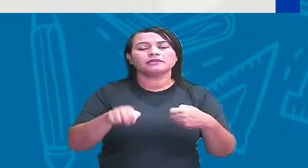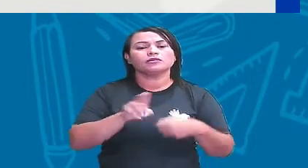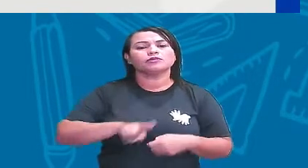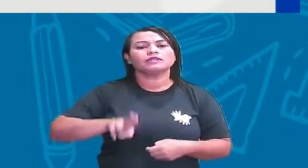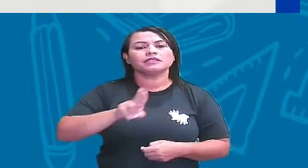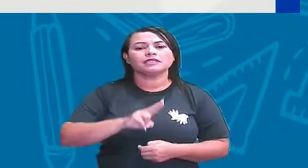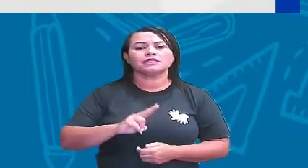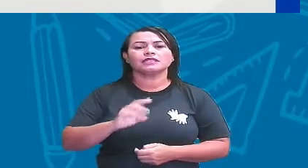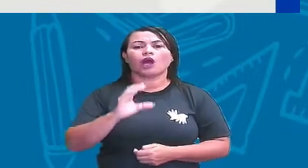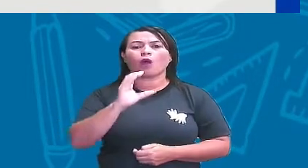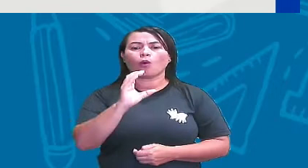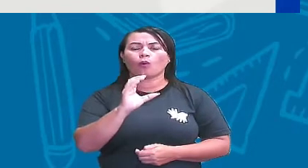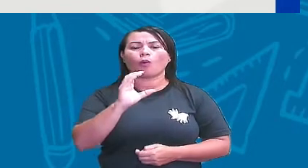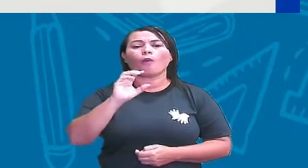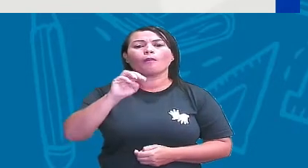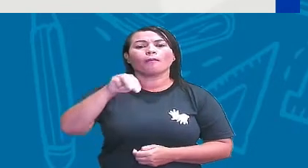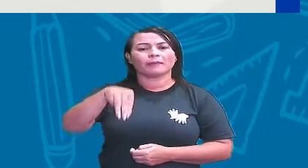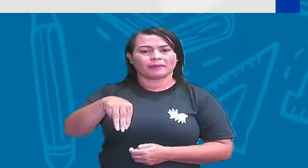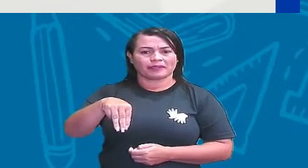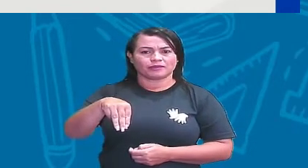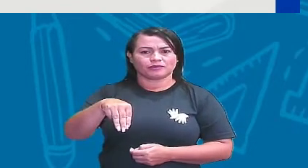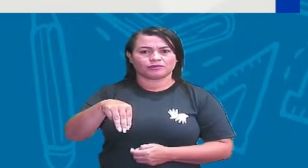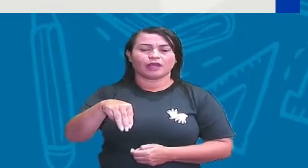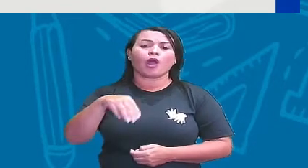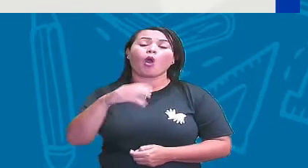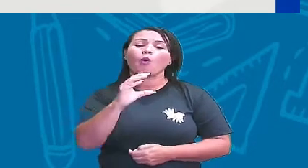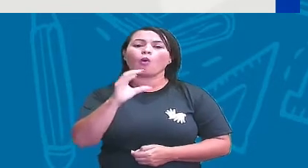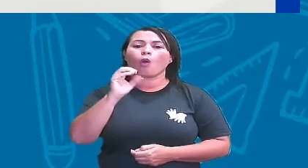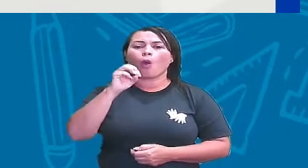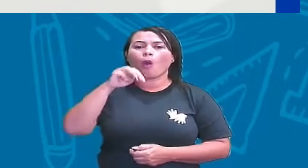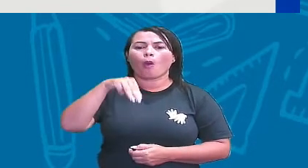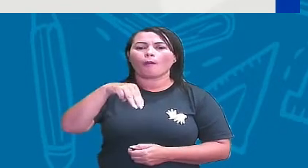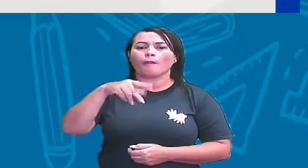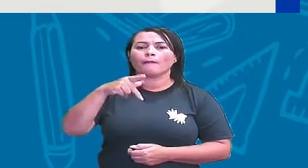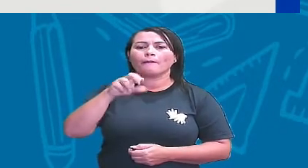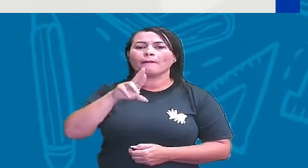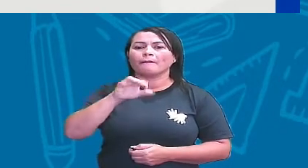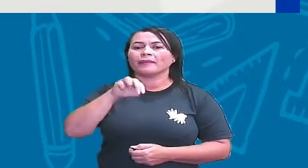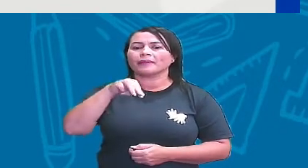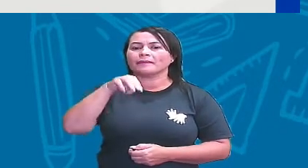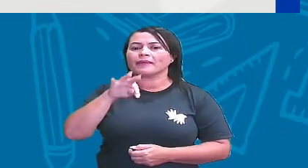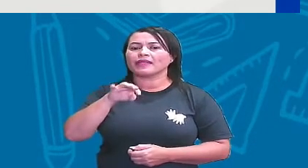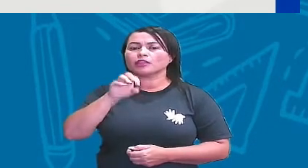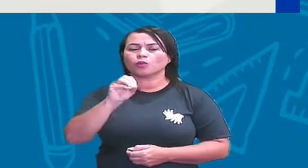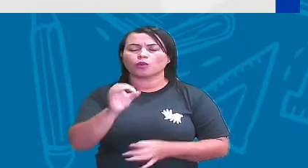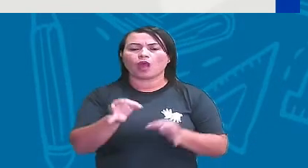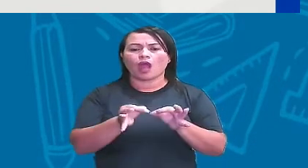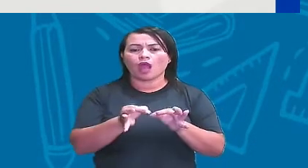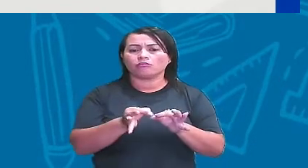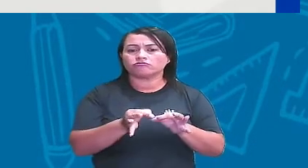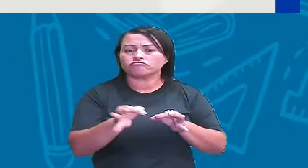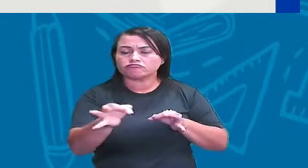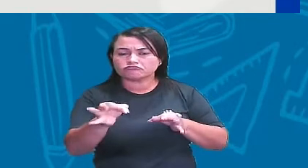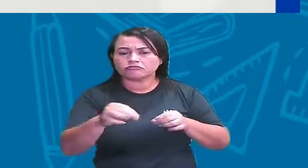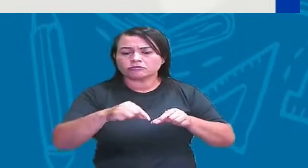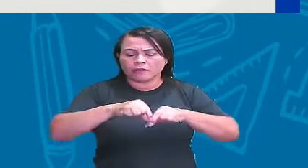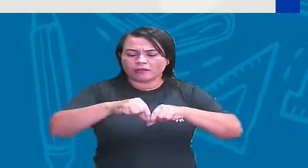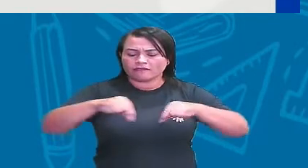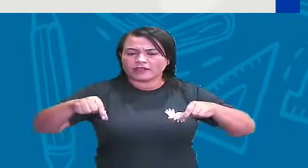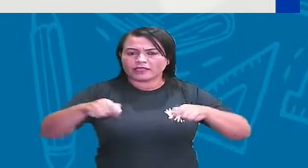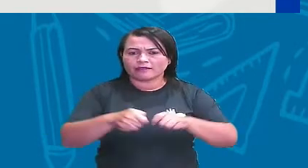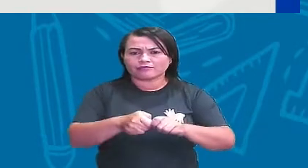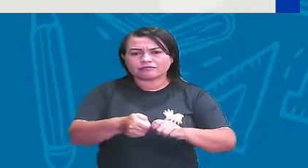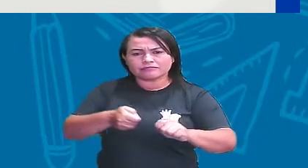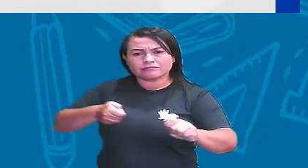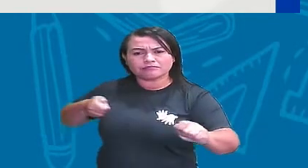de comprimento, tá? Então, o instrumento que eu utilizo é a trena, a fita métrica. Aí você